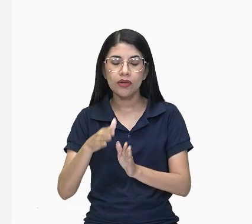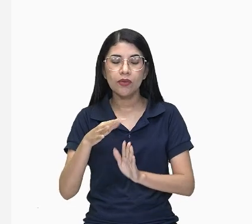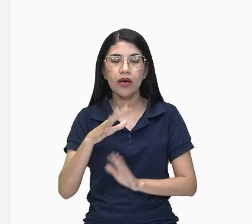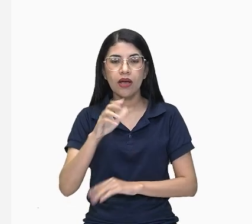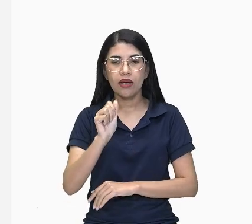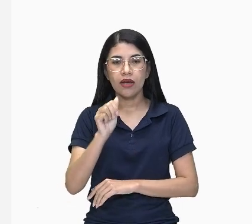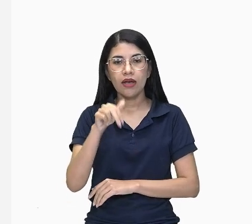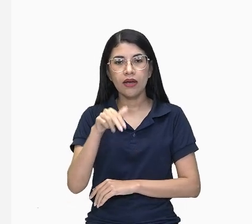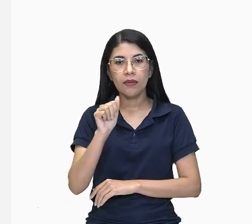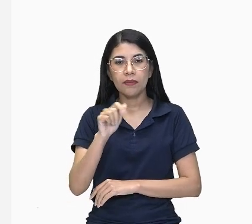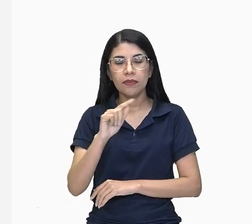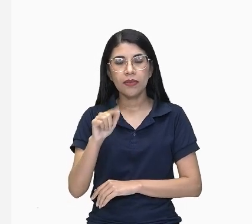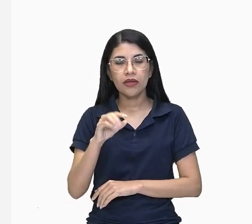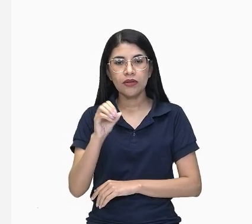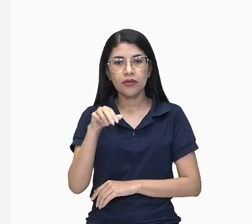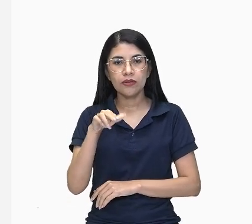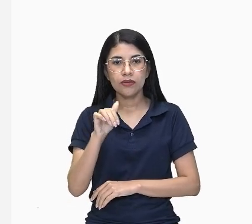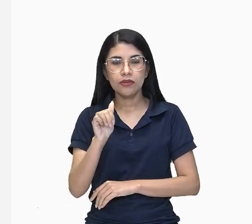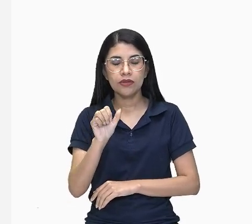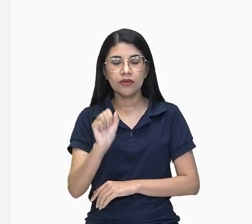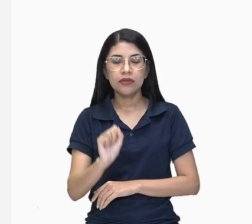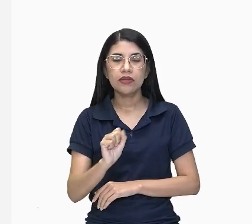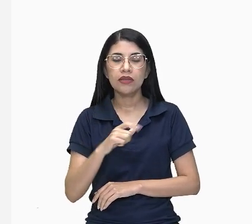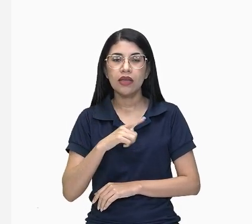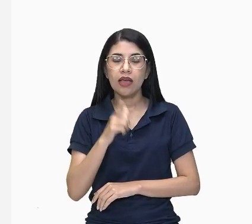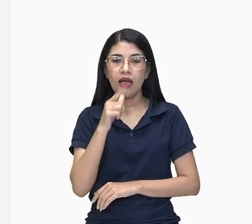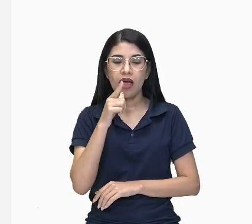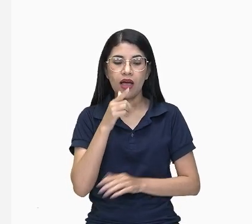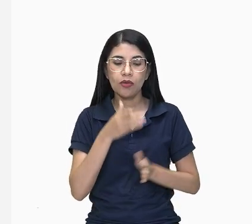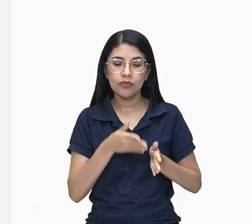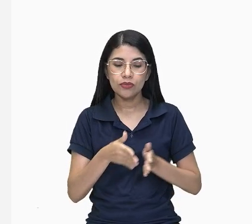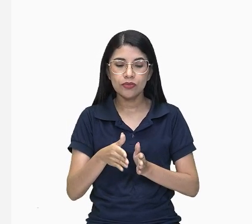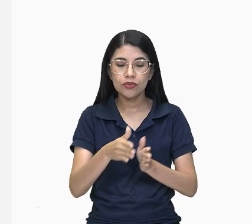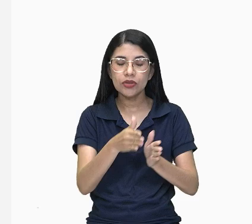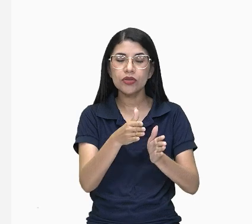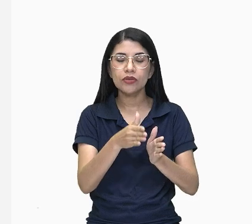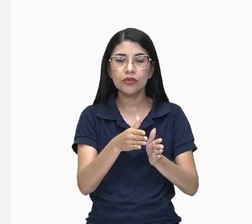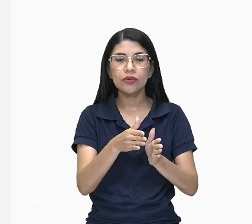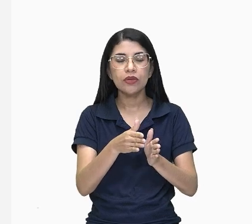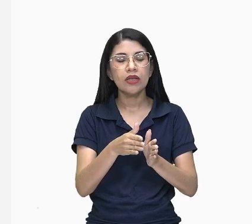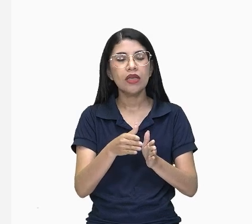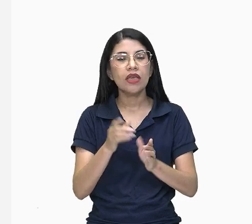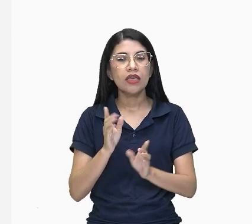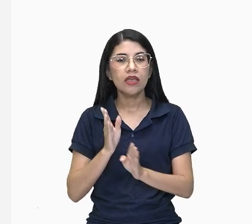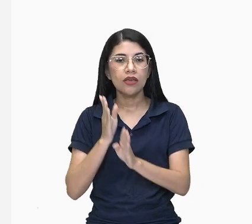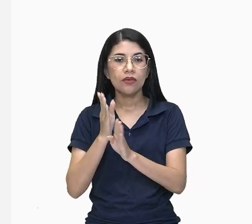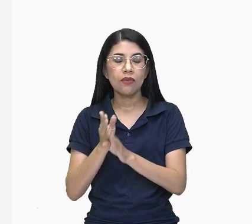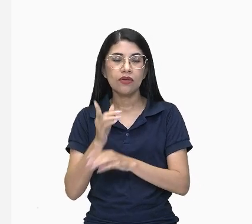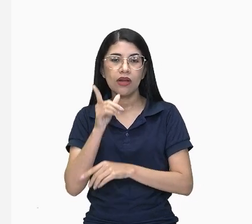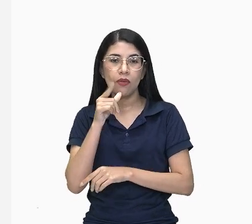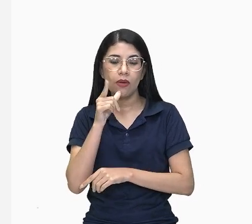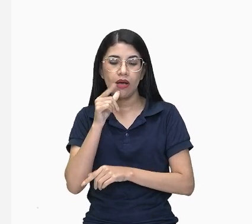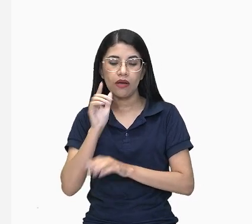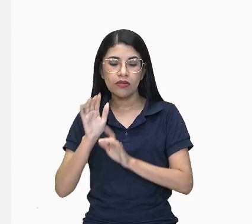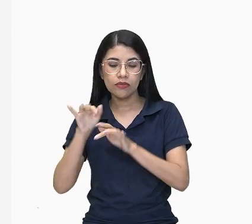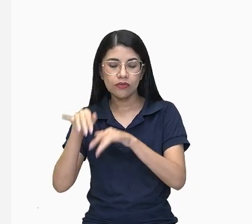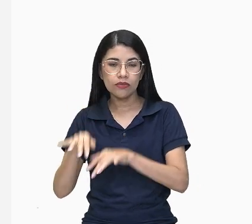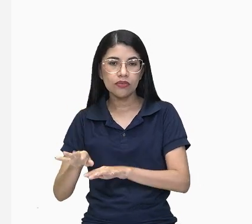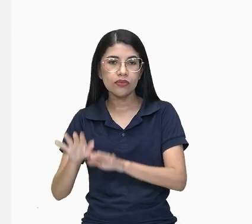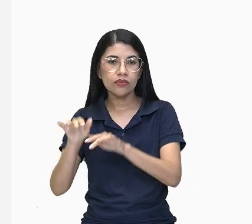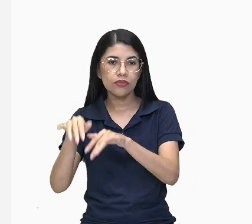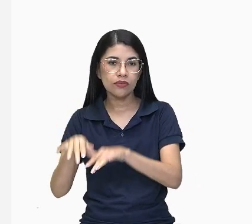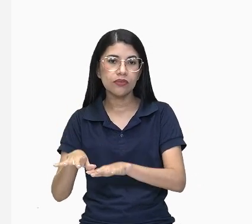Amazonas. Então, nós vamos ter aí a água do rio Amazonas se encontrando com a água do